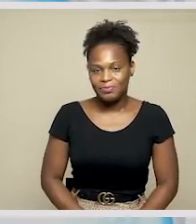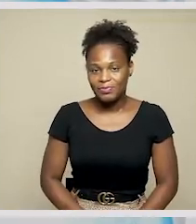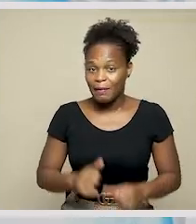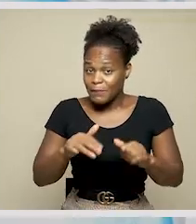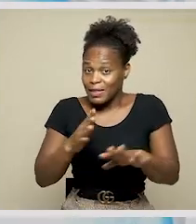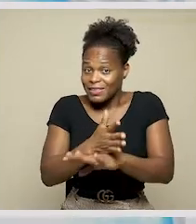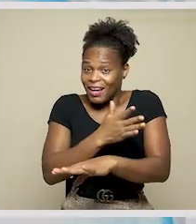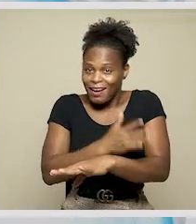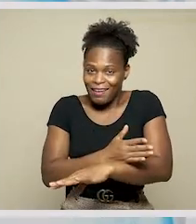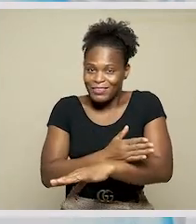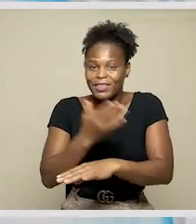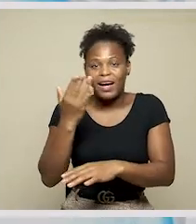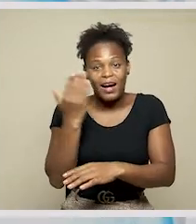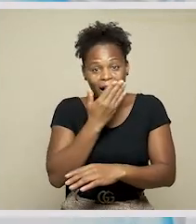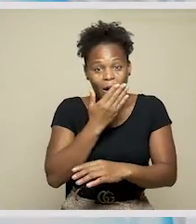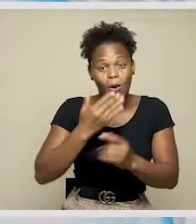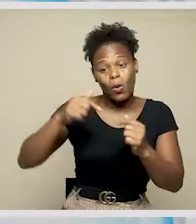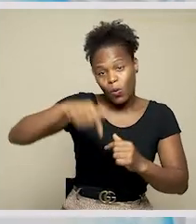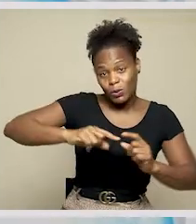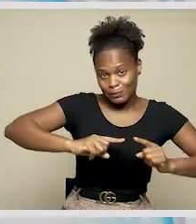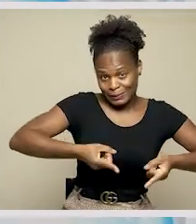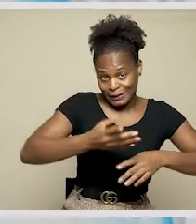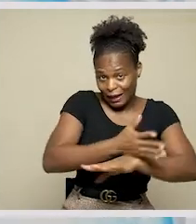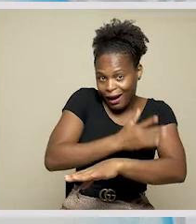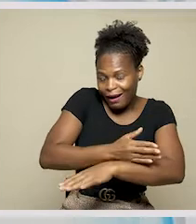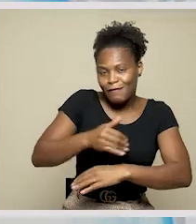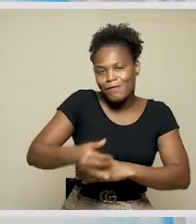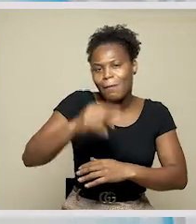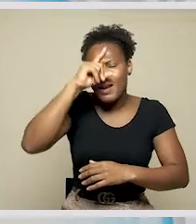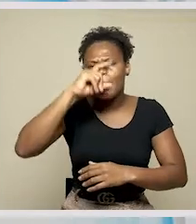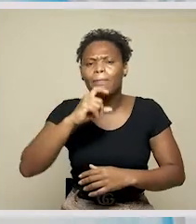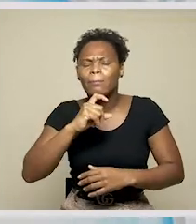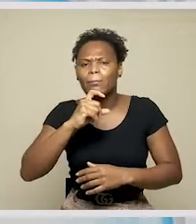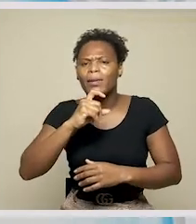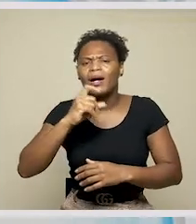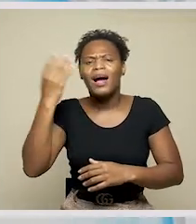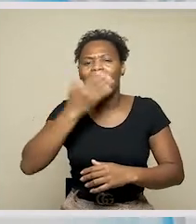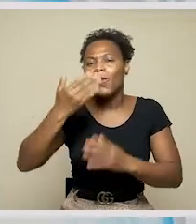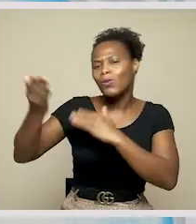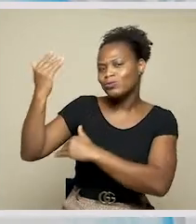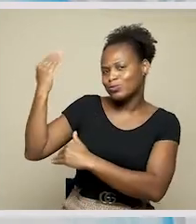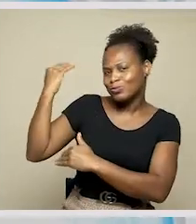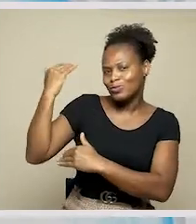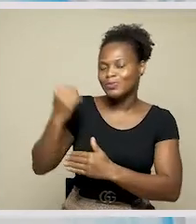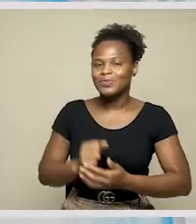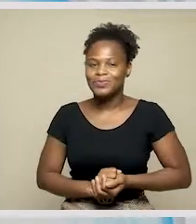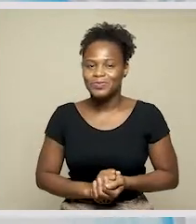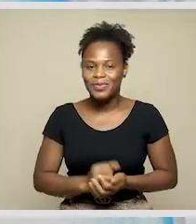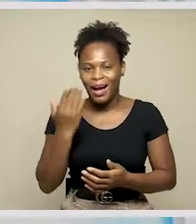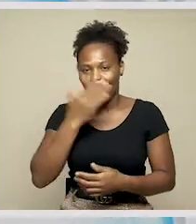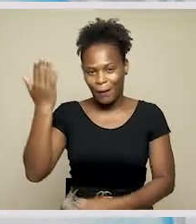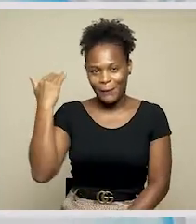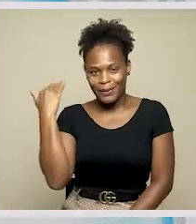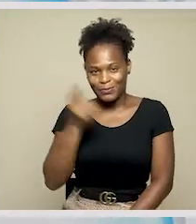Mas antes de entrarmos na matéria da aula de hoje, vamos recordar a lição anterior. Na aula